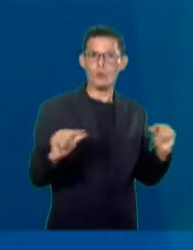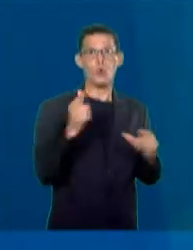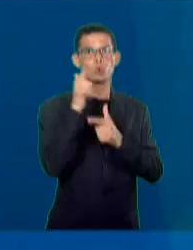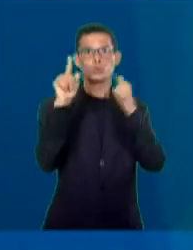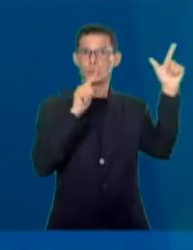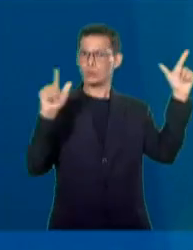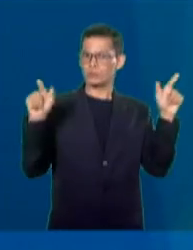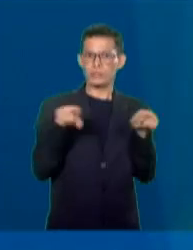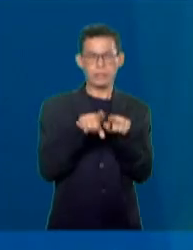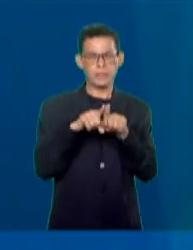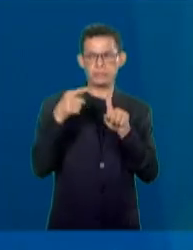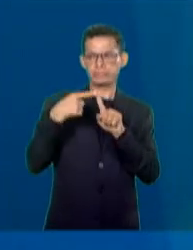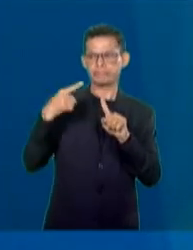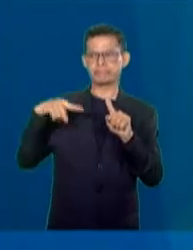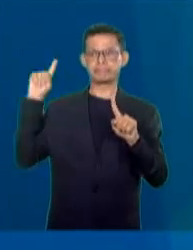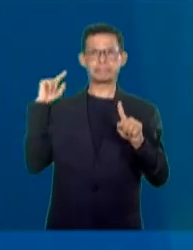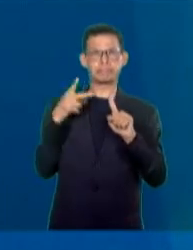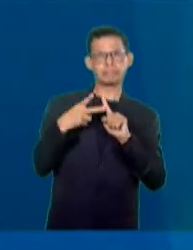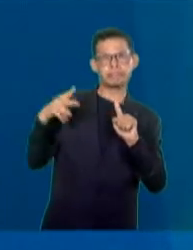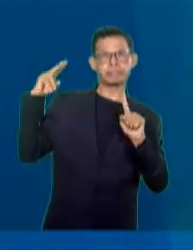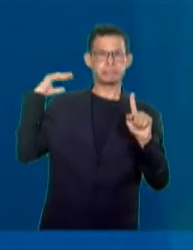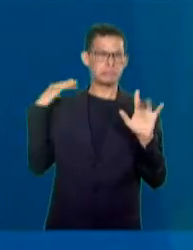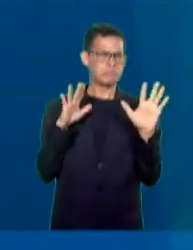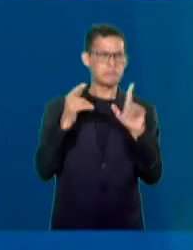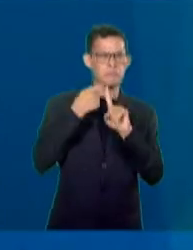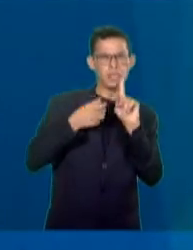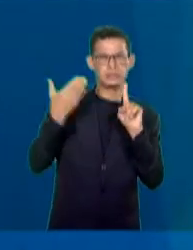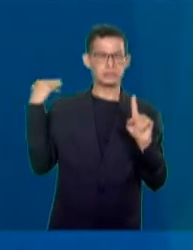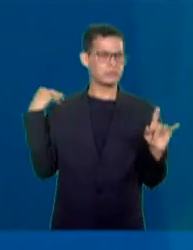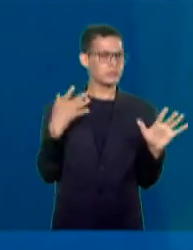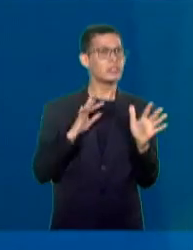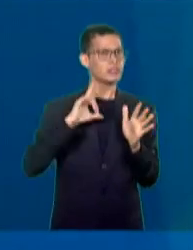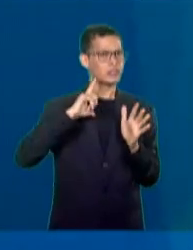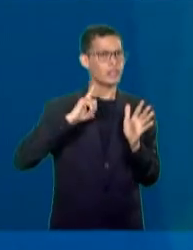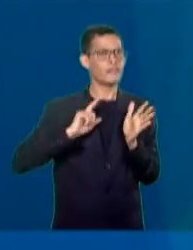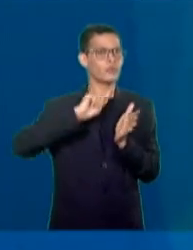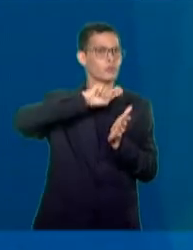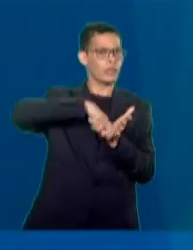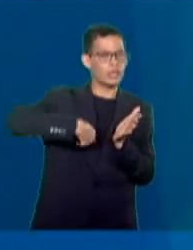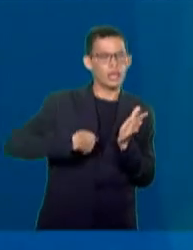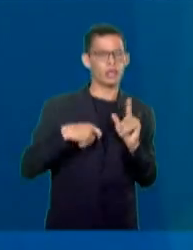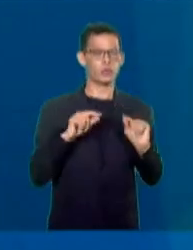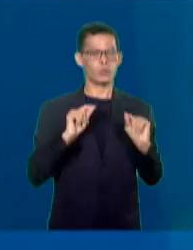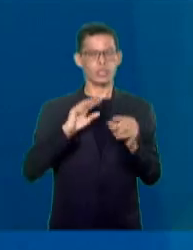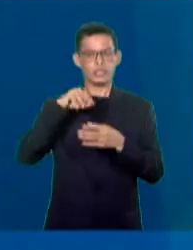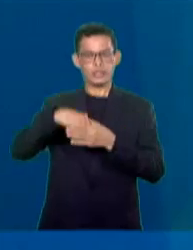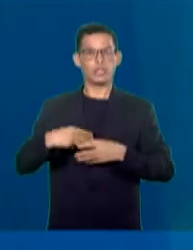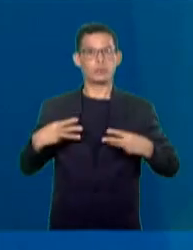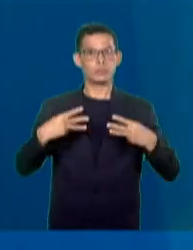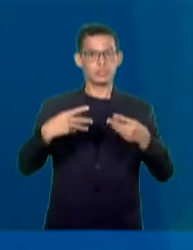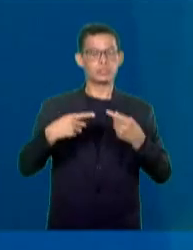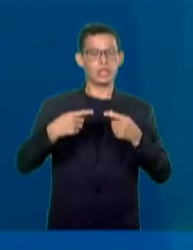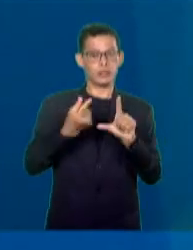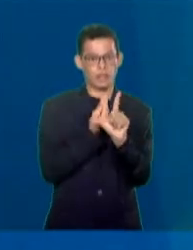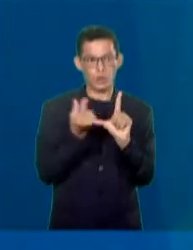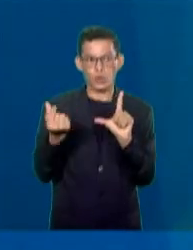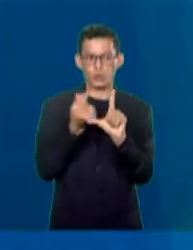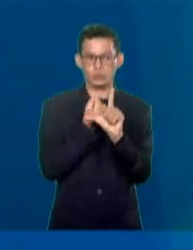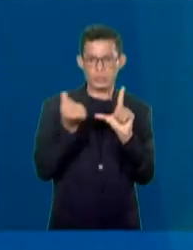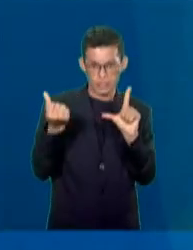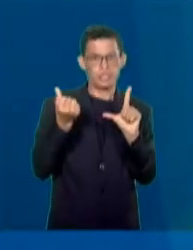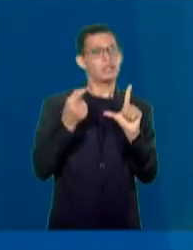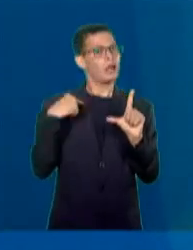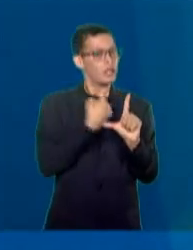ou meses um decreto meu mas foi feito lá no ministério da economia nós reduzimos 35%